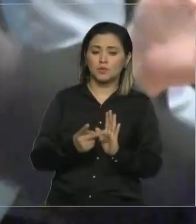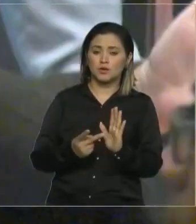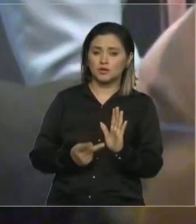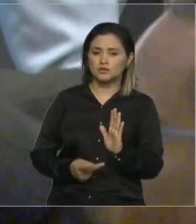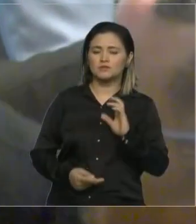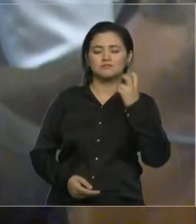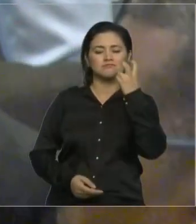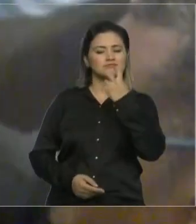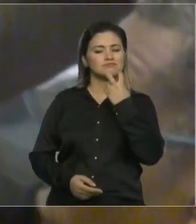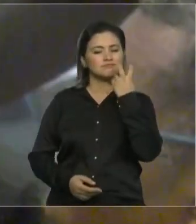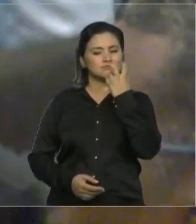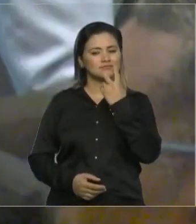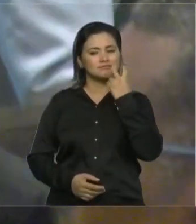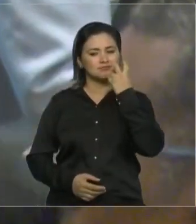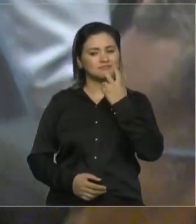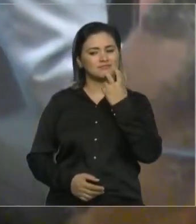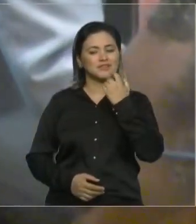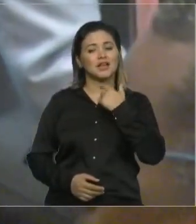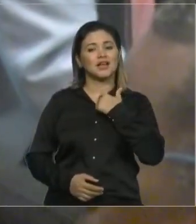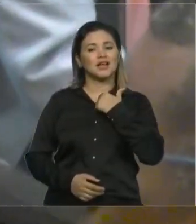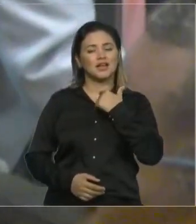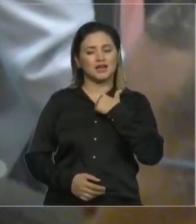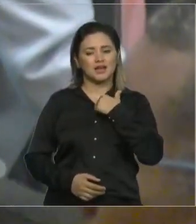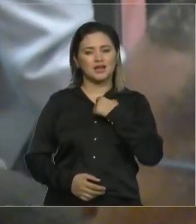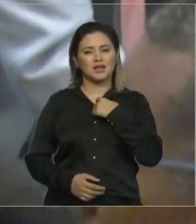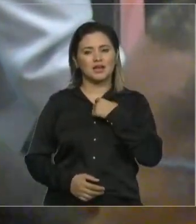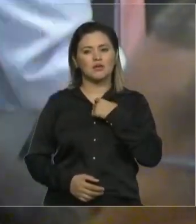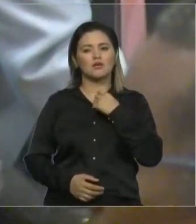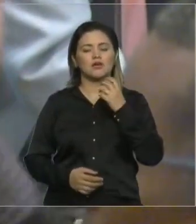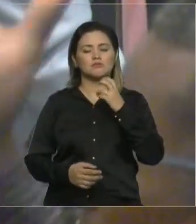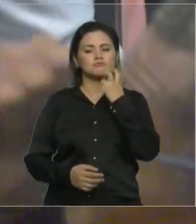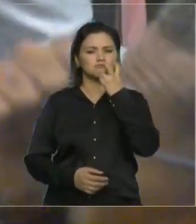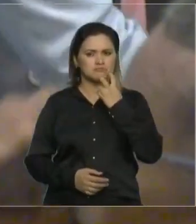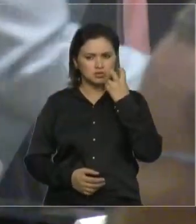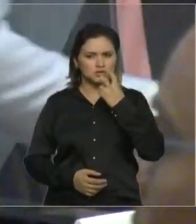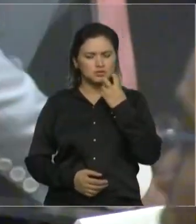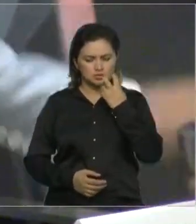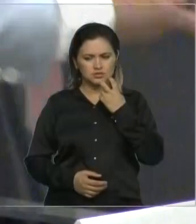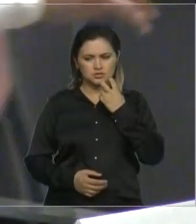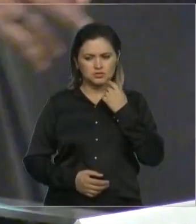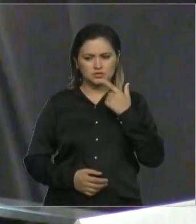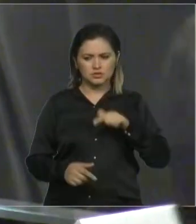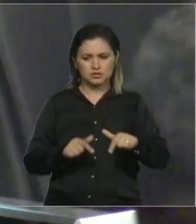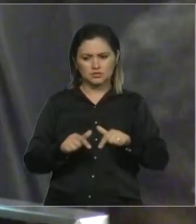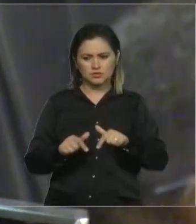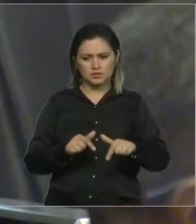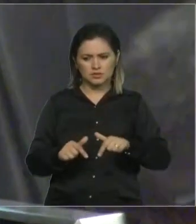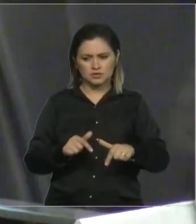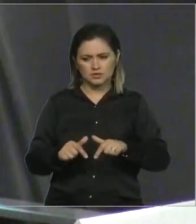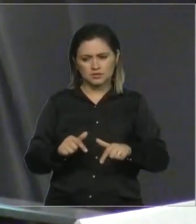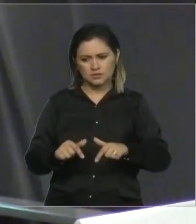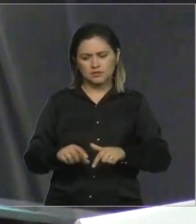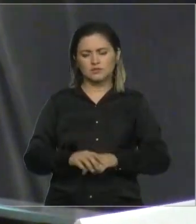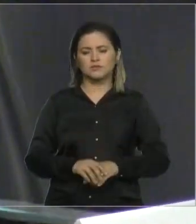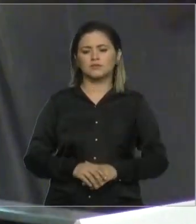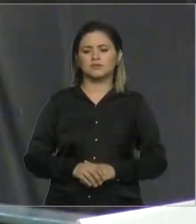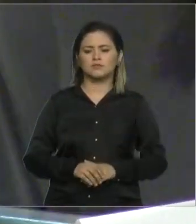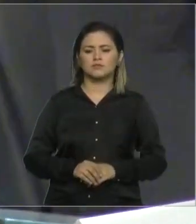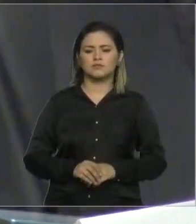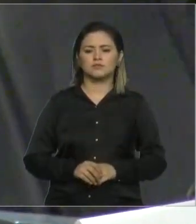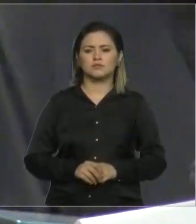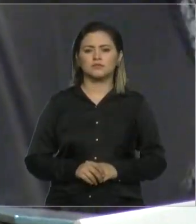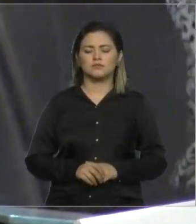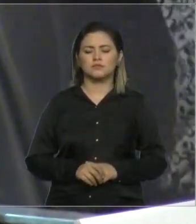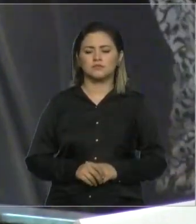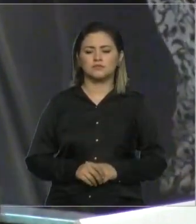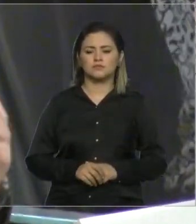eu tive o privilégio de gravar num dos trabalhos nossos da gravadora Bom Pastor, que diz o